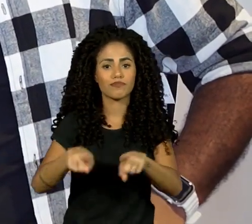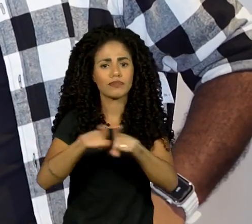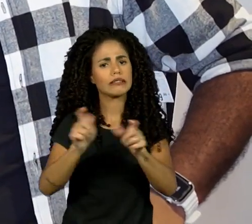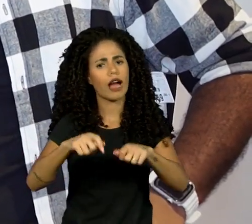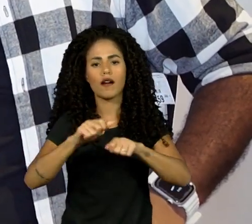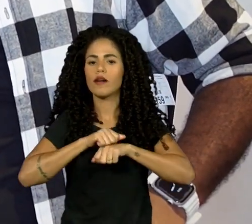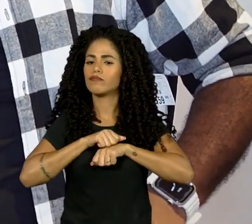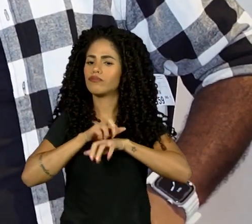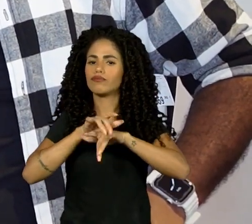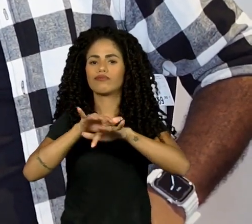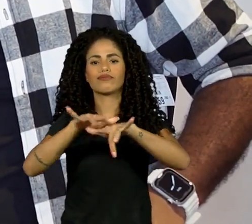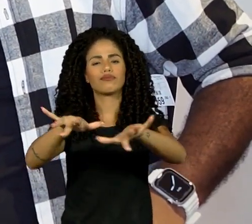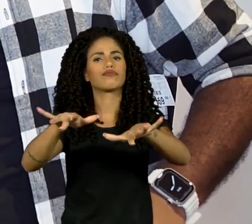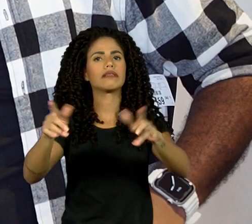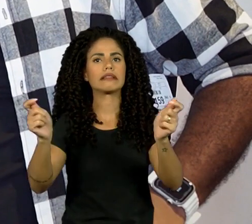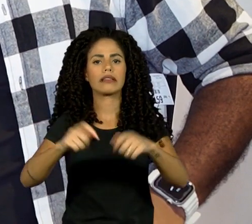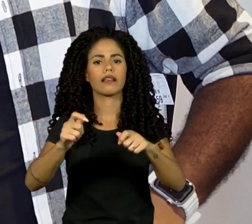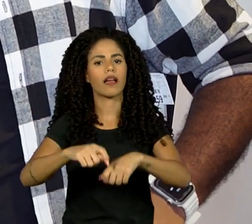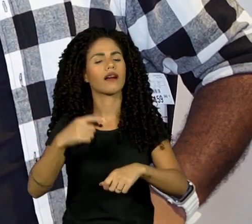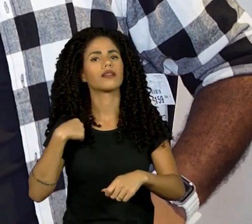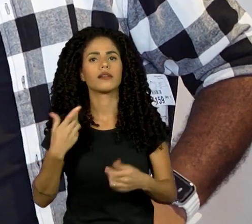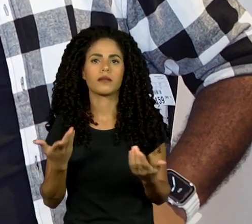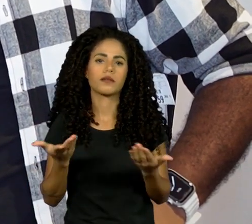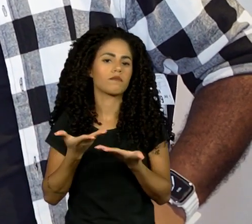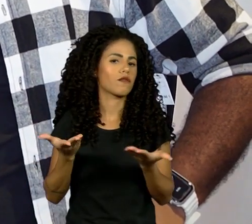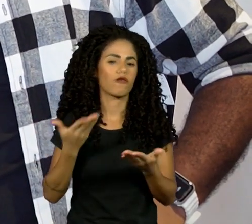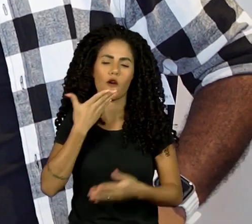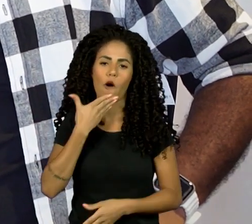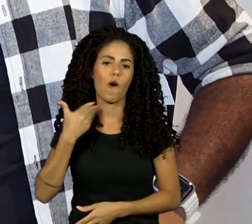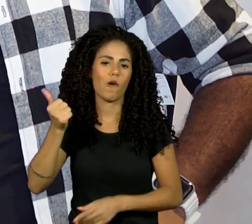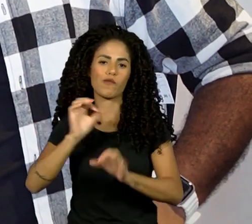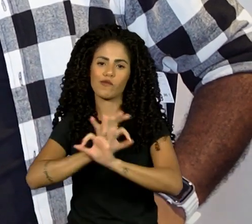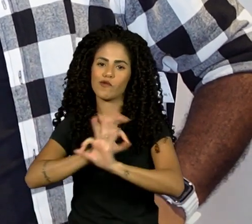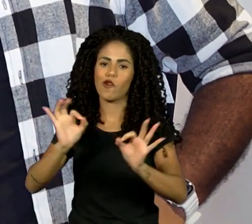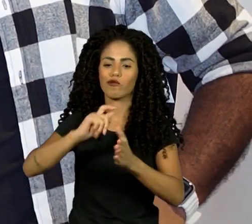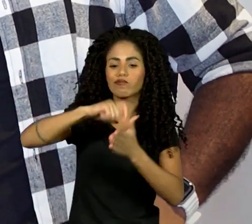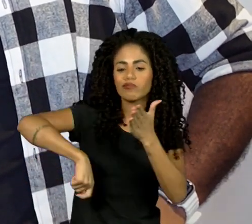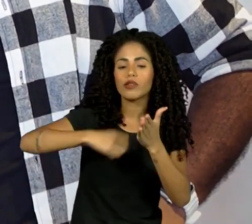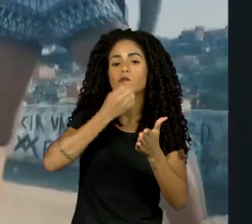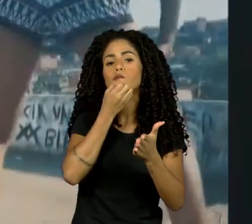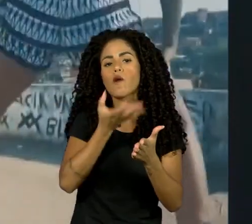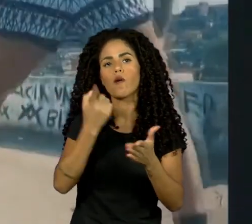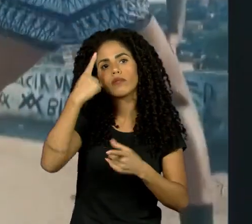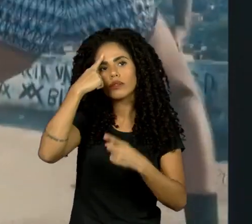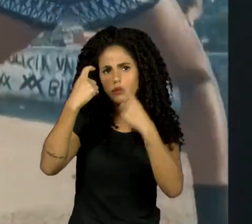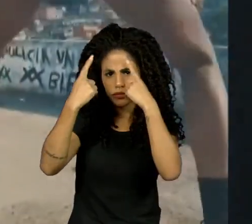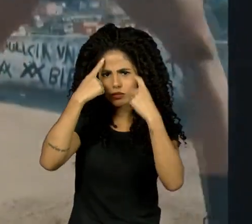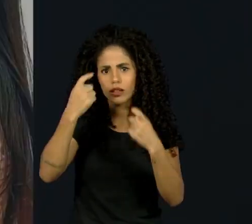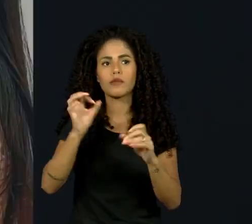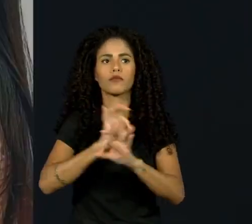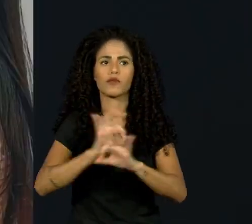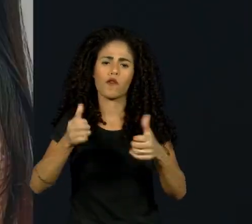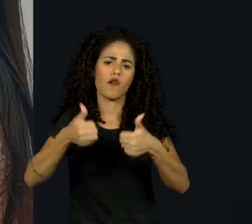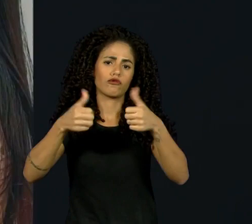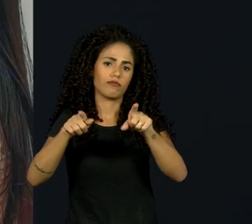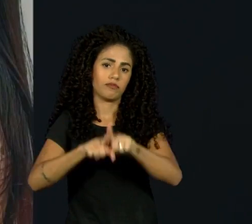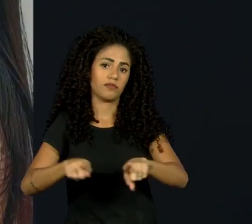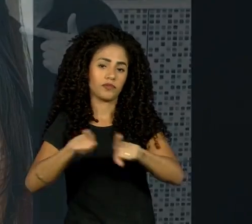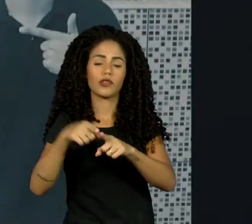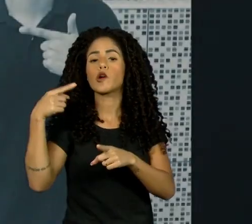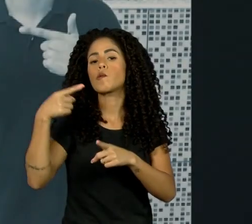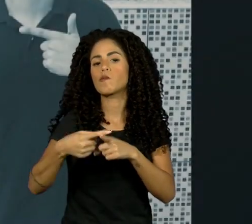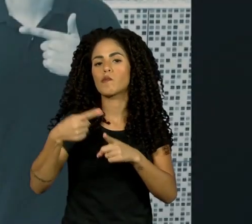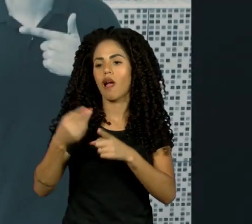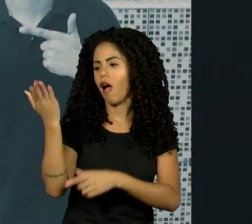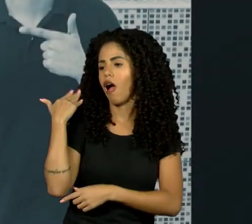Favela no segundo dia assim, de empresa. Acho um mega contrato. Foi uma ideia que bateu muito bem no mercado, porque até então a galera